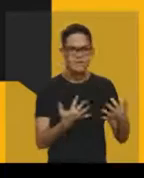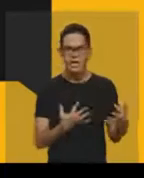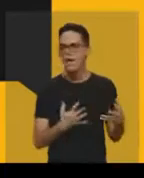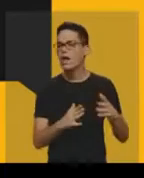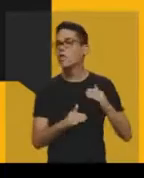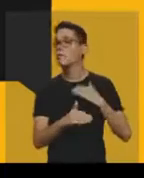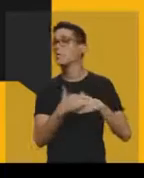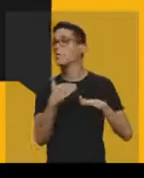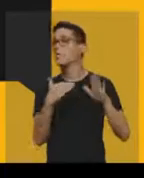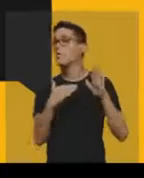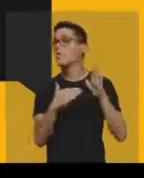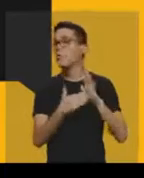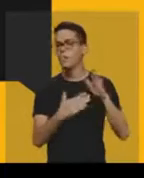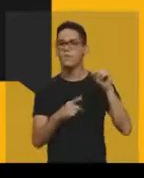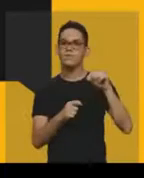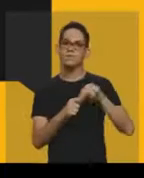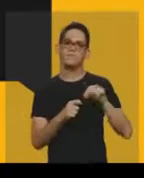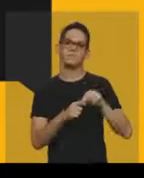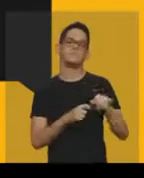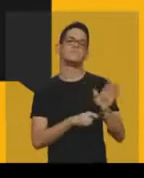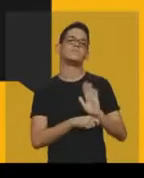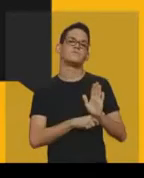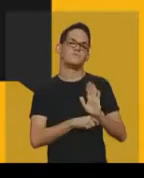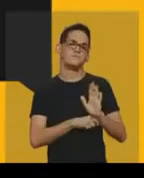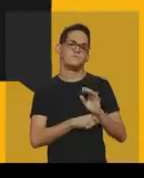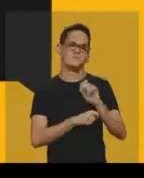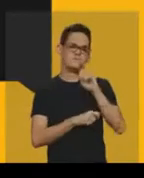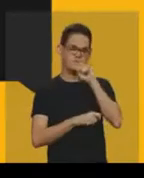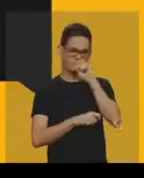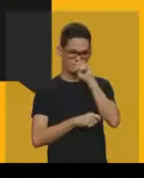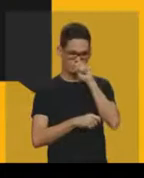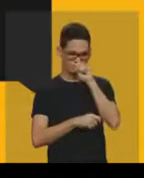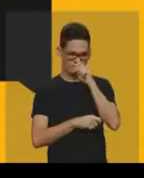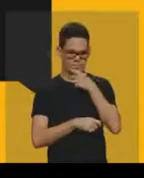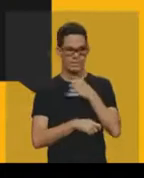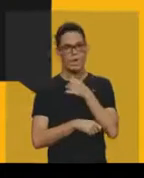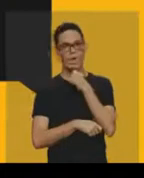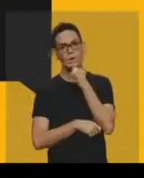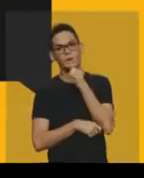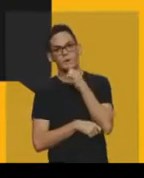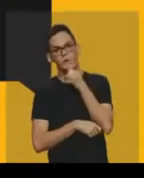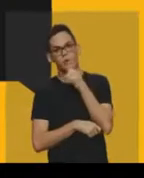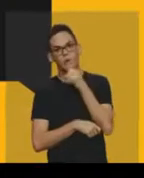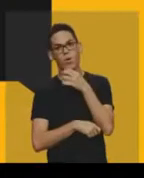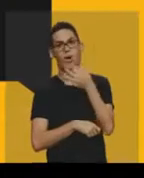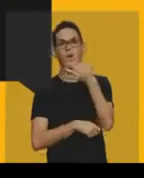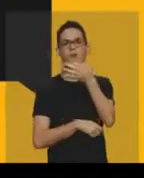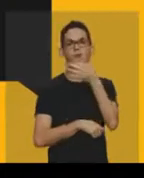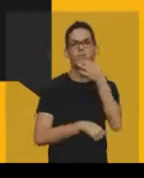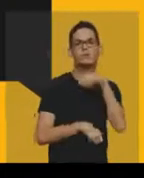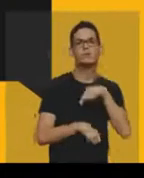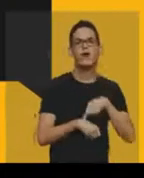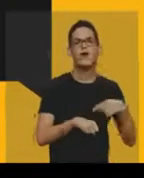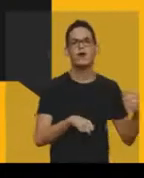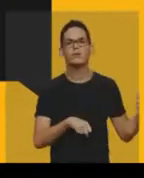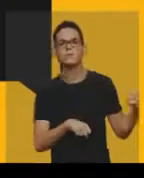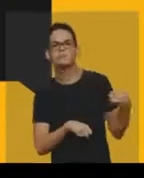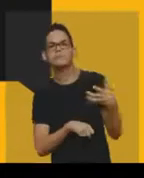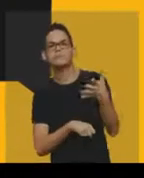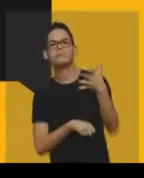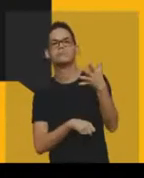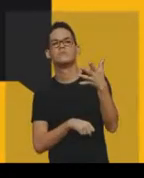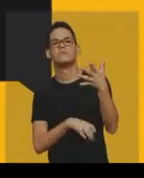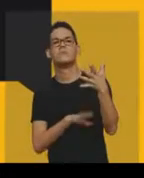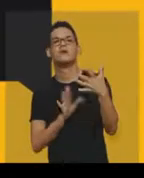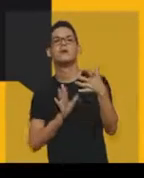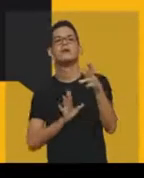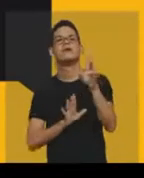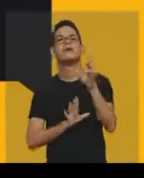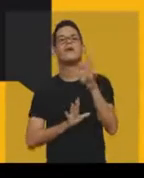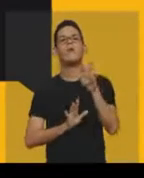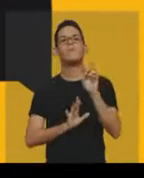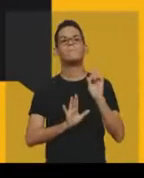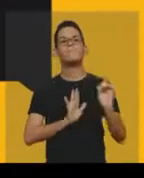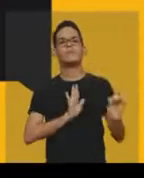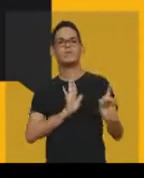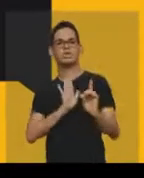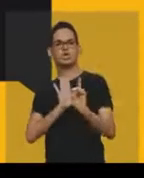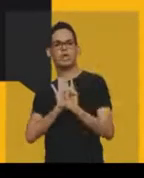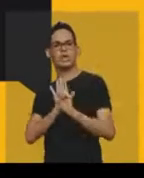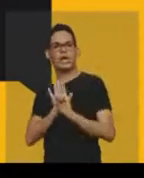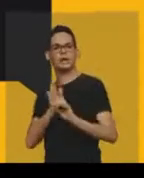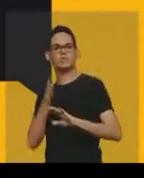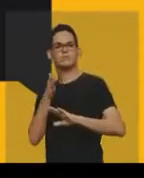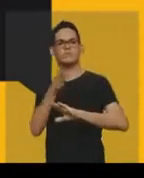acontecer naquele filme, né? Desde a entrada de uma música, a aparição de um